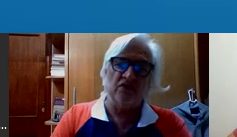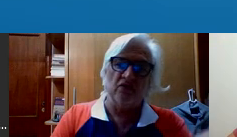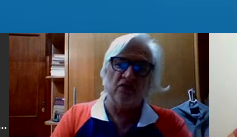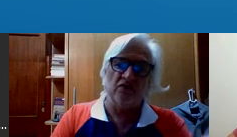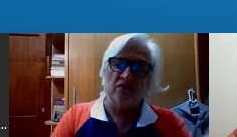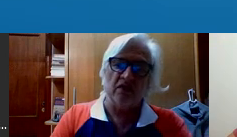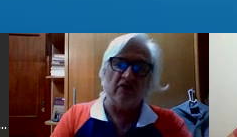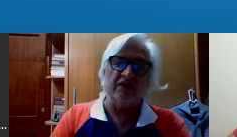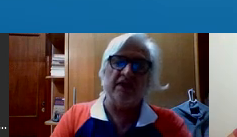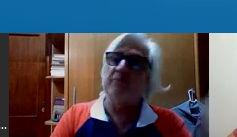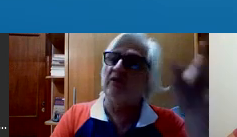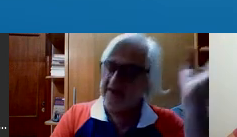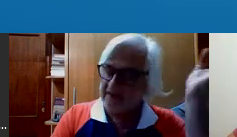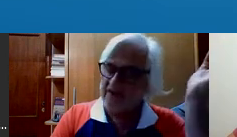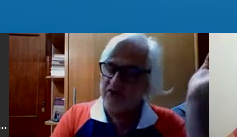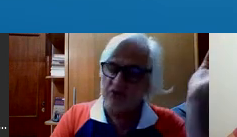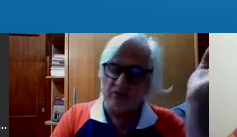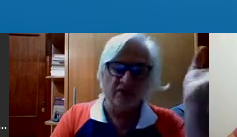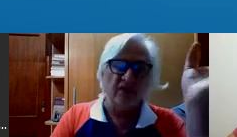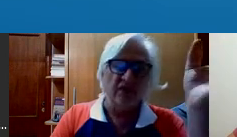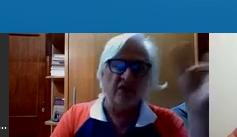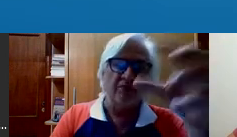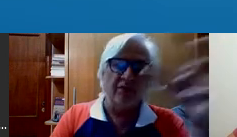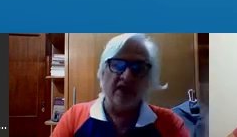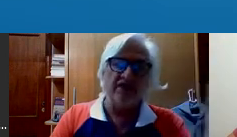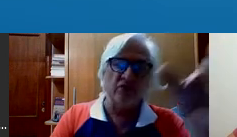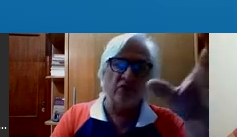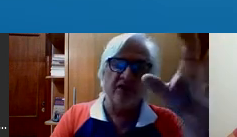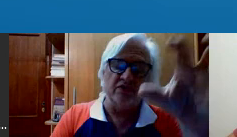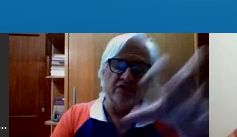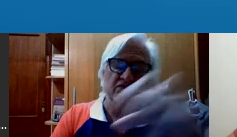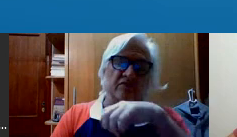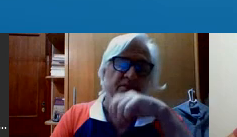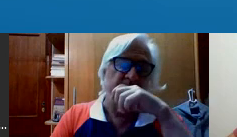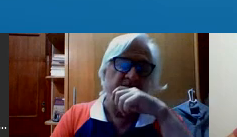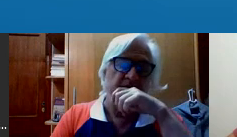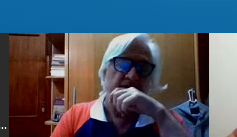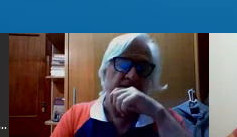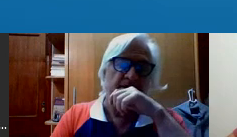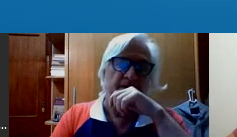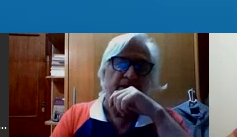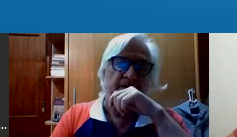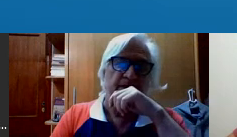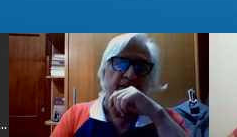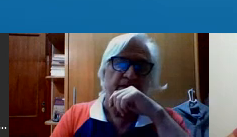alguma ligação com aguentar porrada, em resumo, mais ou menos.